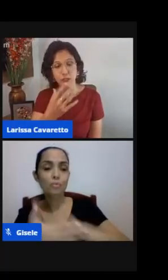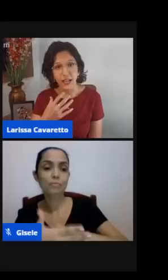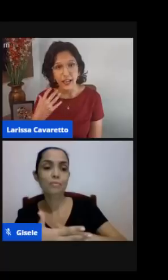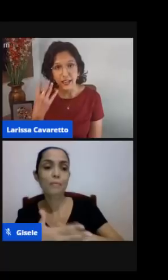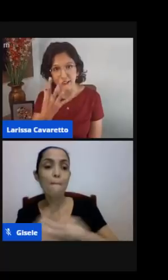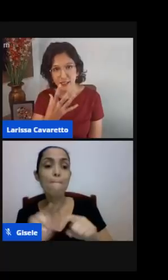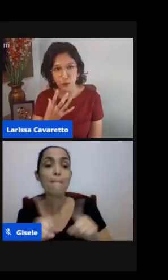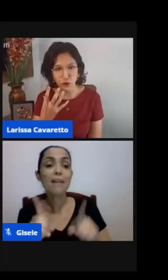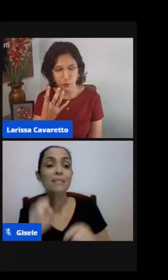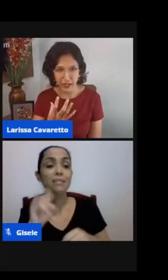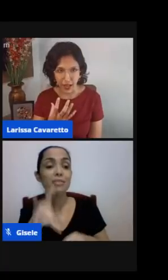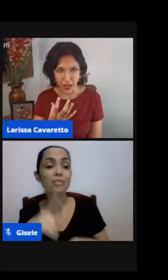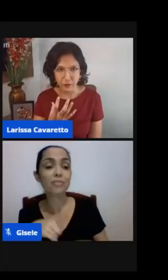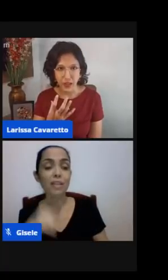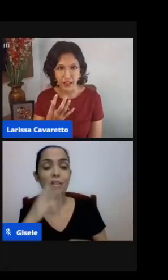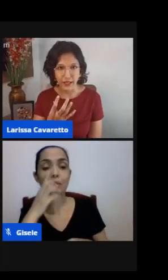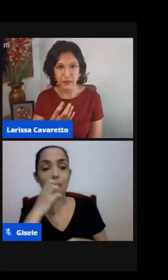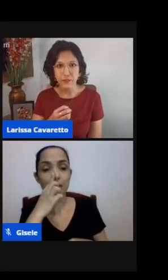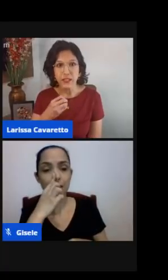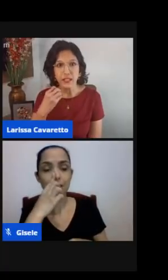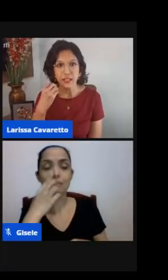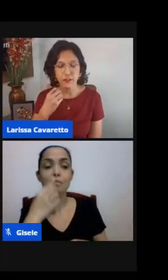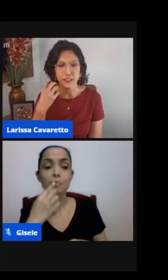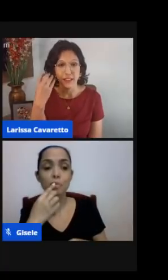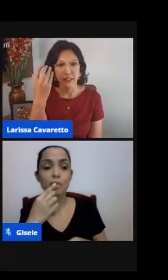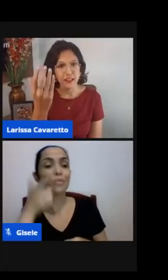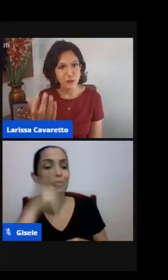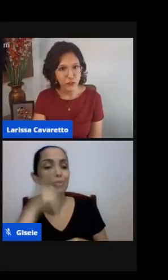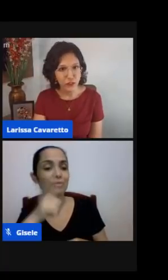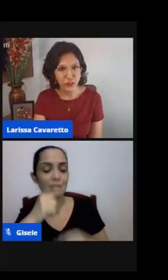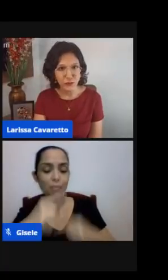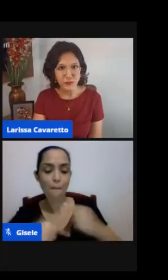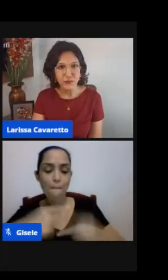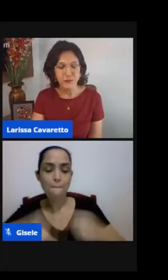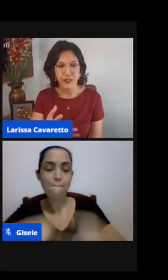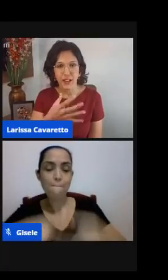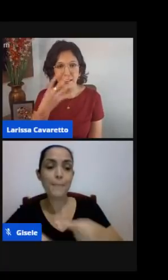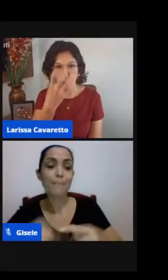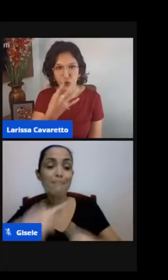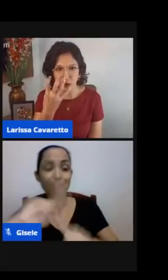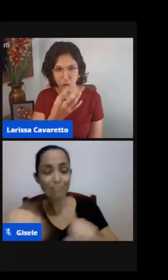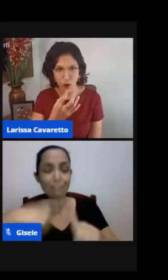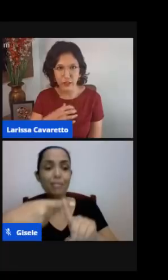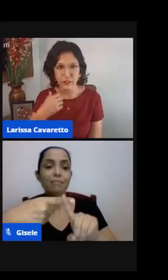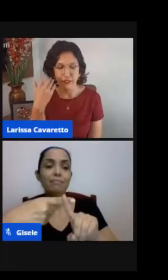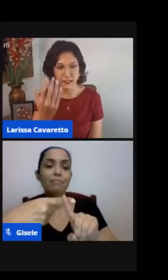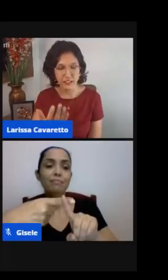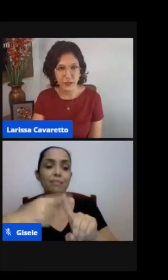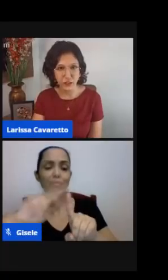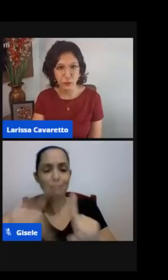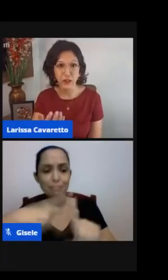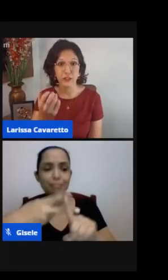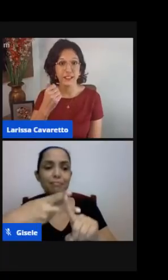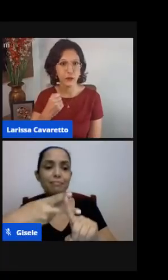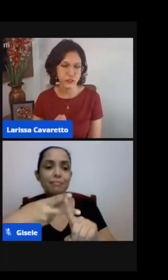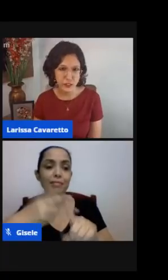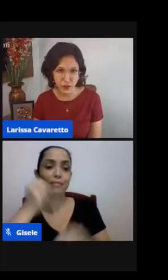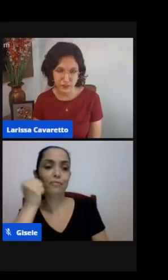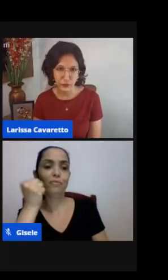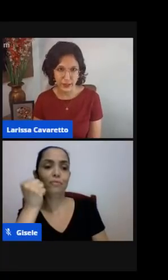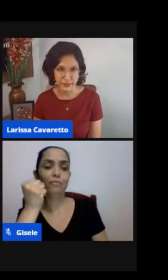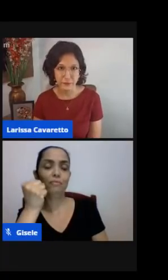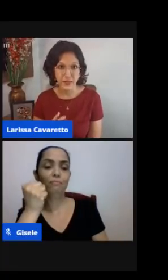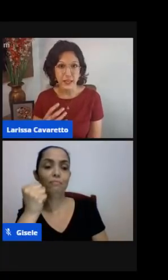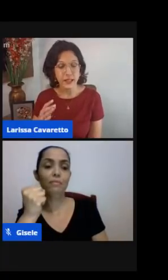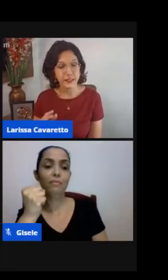ele consegue ainda se multiplicar ali e você está transmitindo, né? Ele se multiplicou ali, você transmite, mas você não